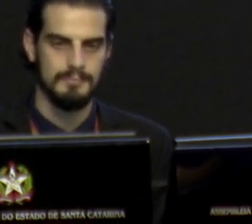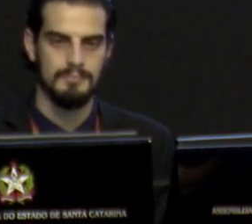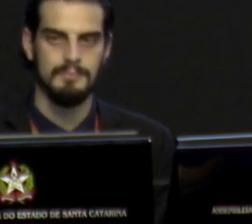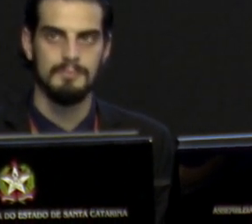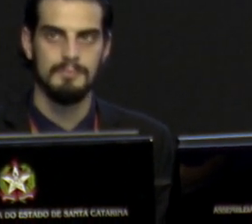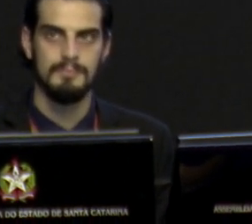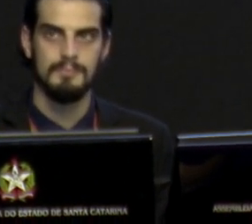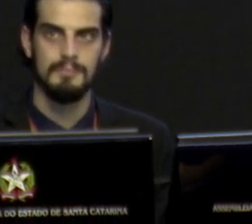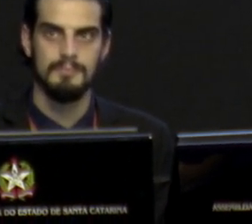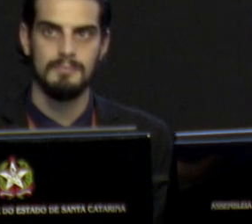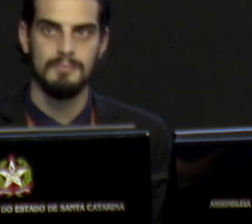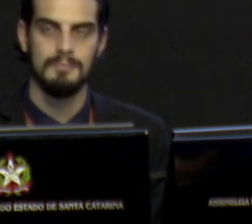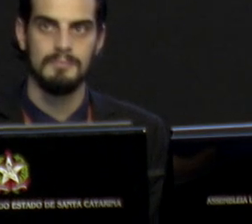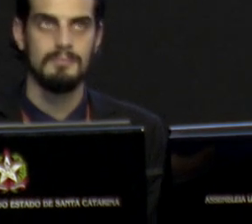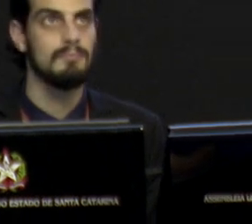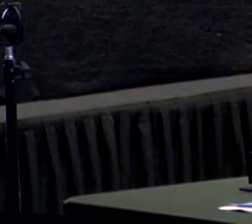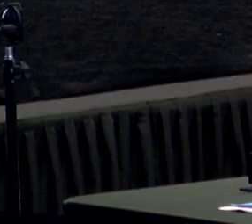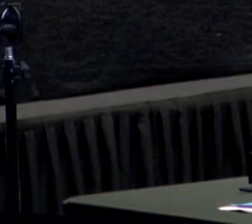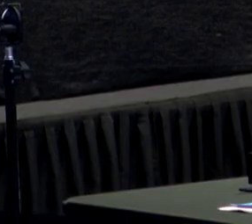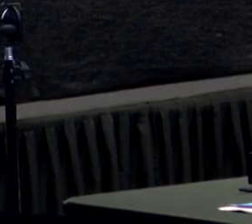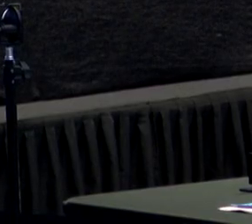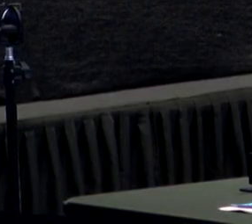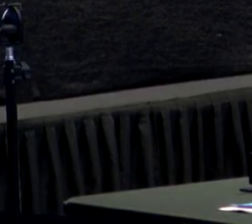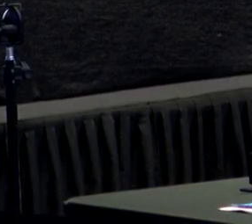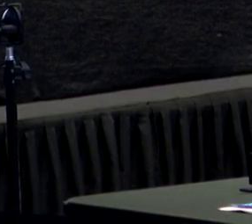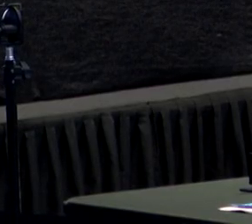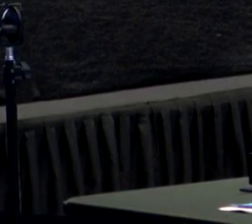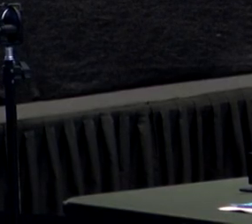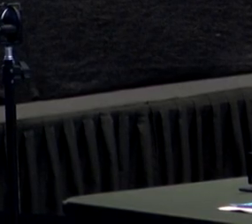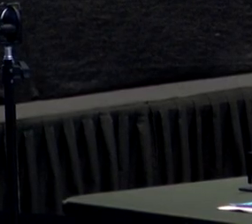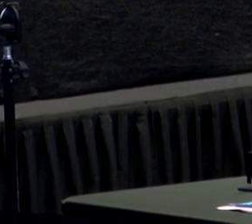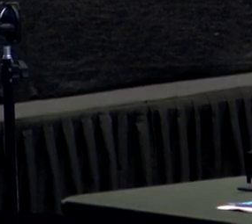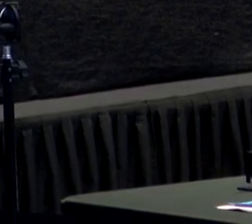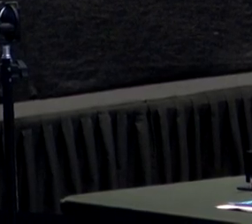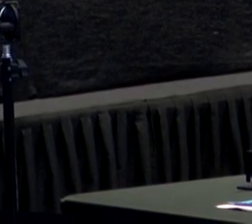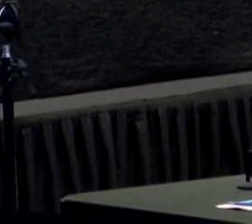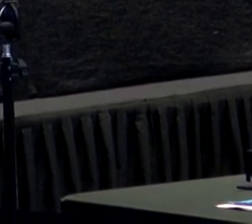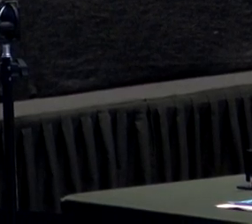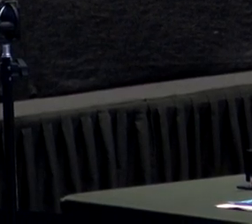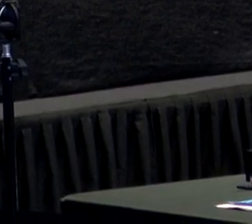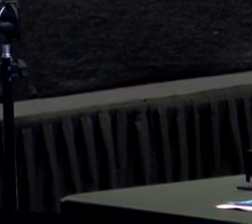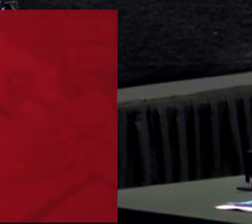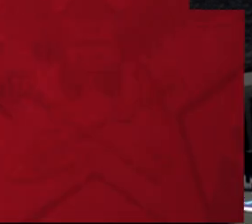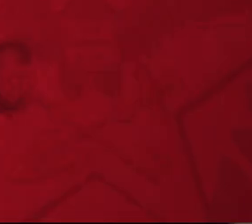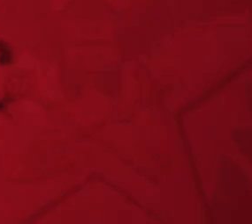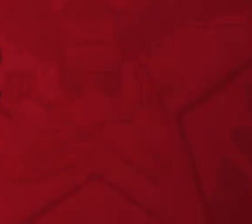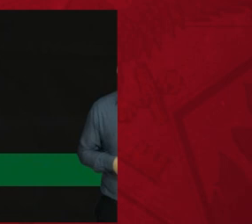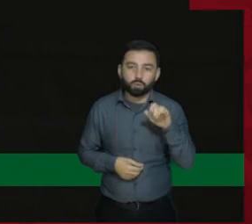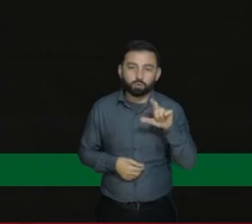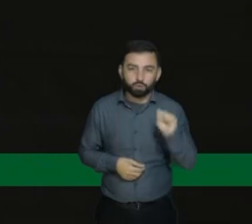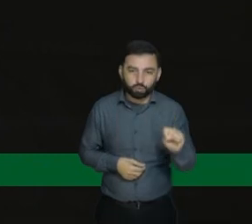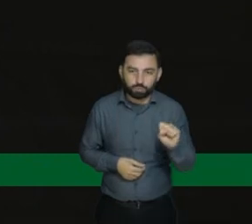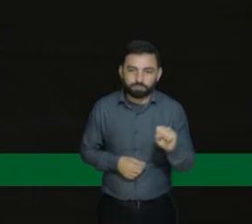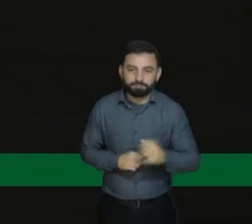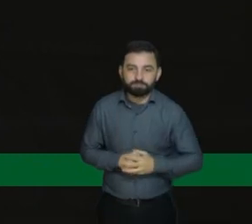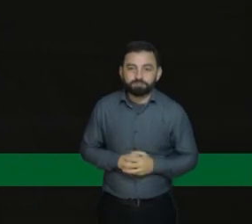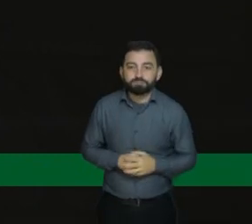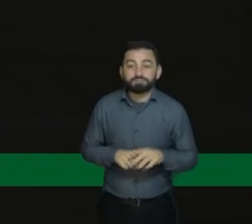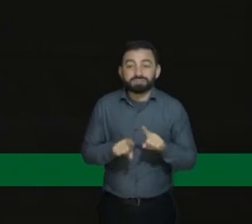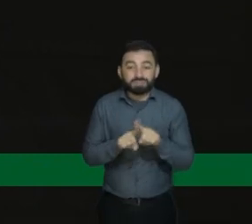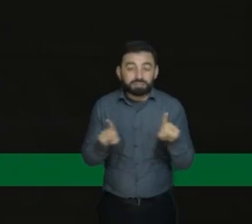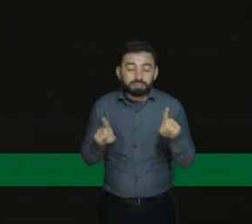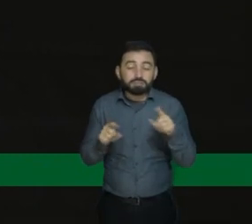Zones, Fábio Marchese destacou a importância de viver em uma cidade com boa qualidade de vida. Tudo isso para contar